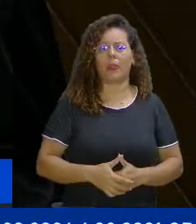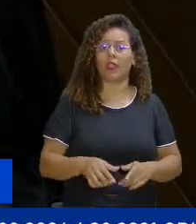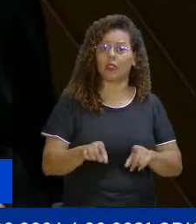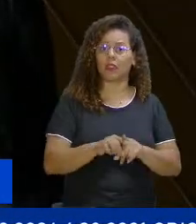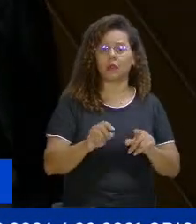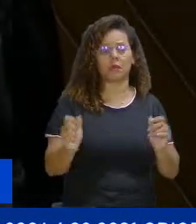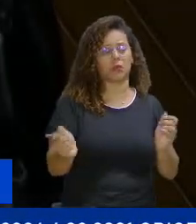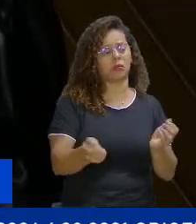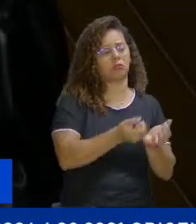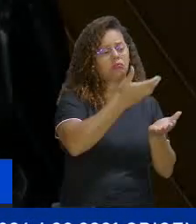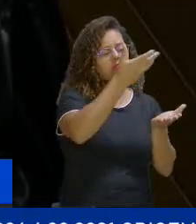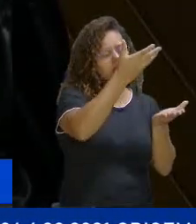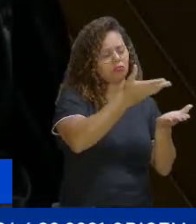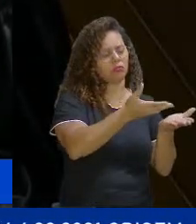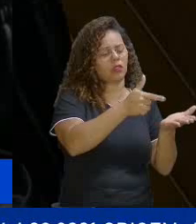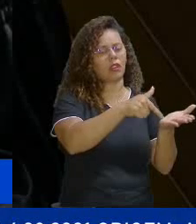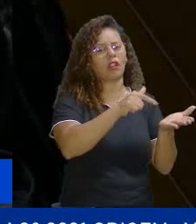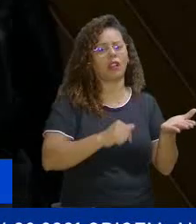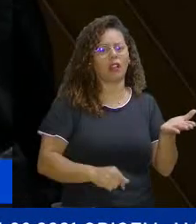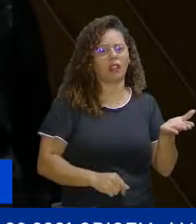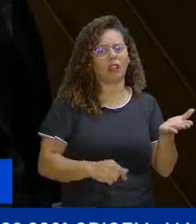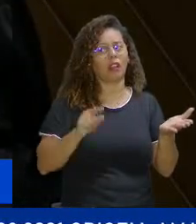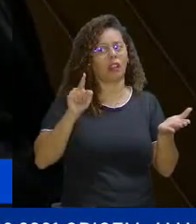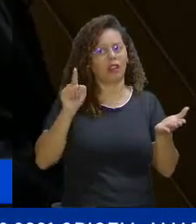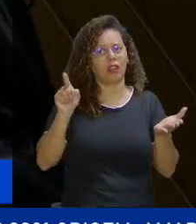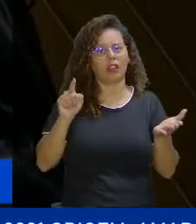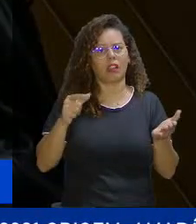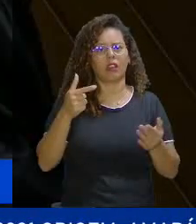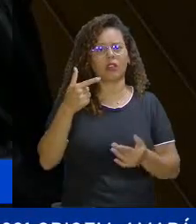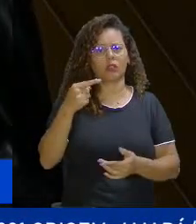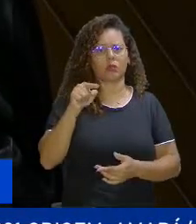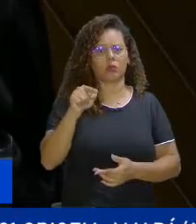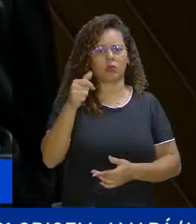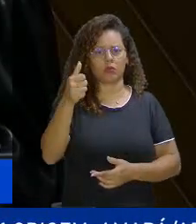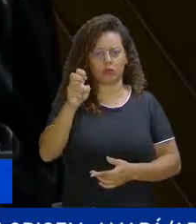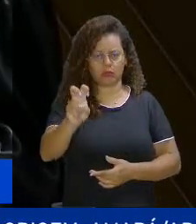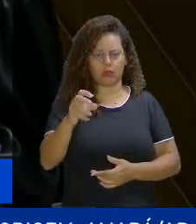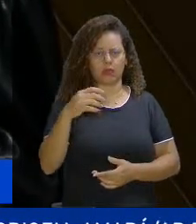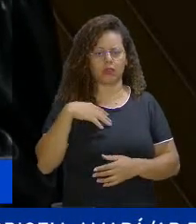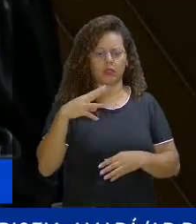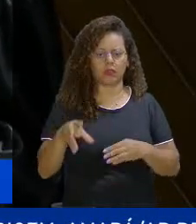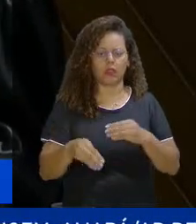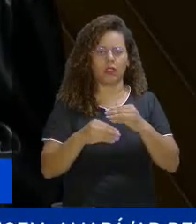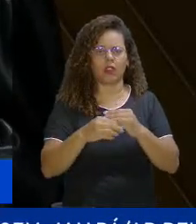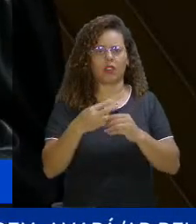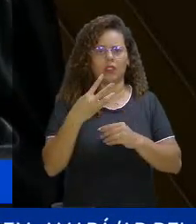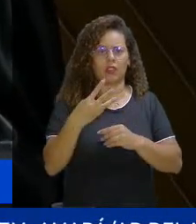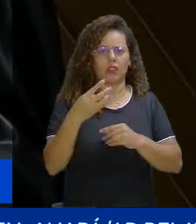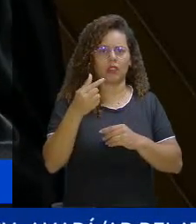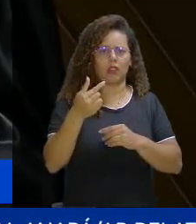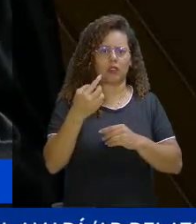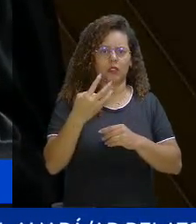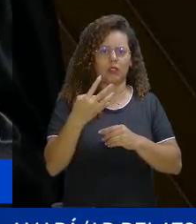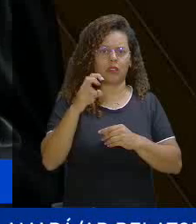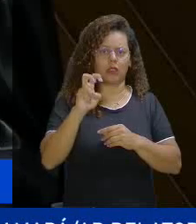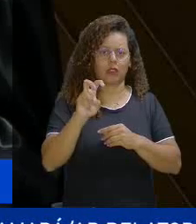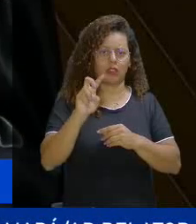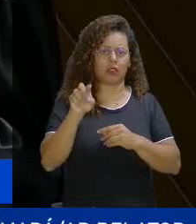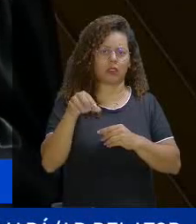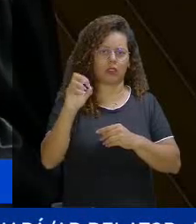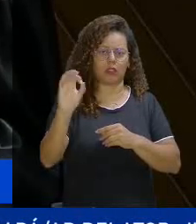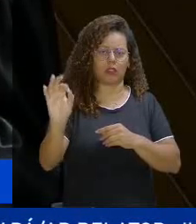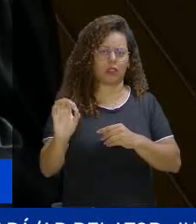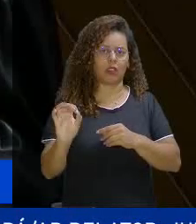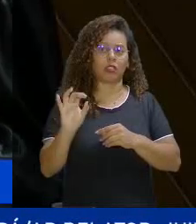consta dos autos, está registrado na conta 2.15, dentro das despesas, o total de R$ 3.145